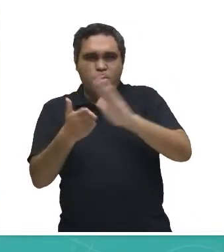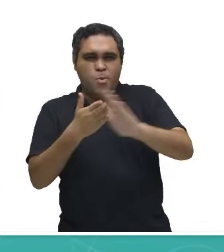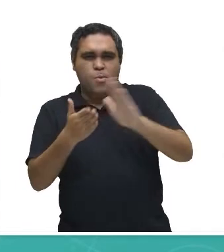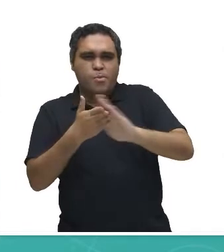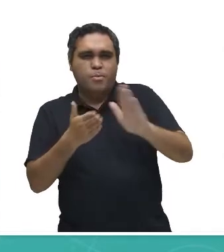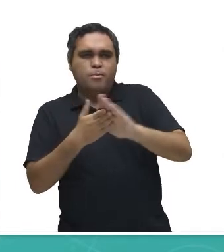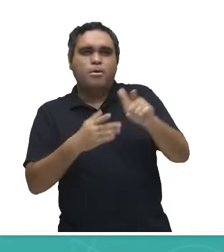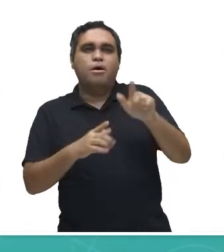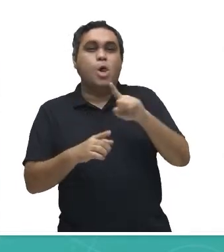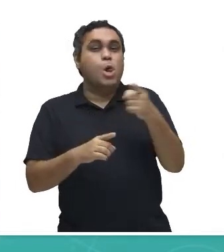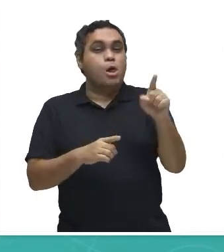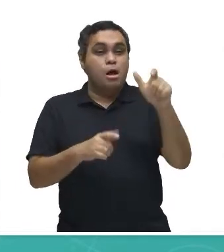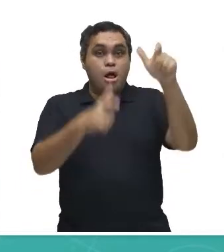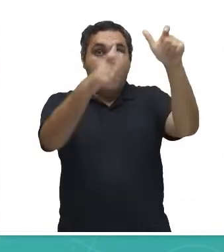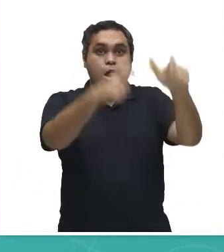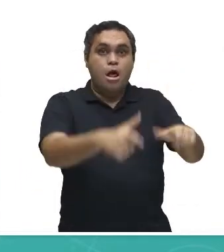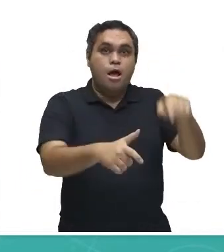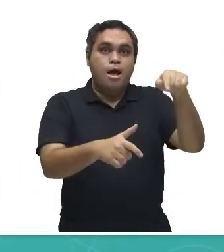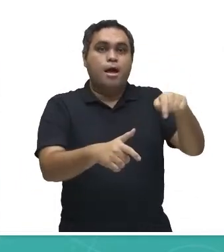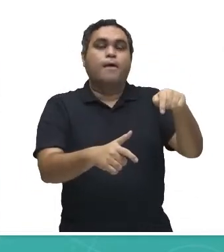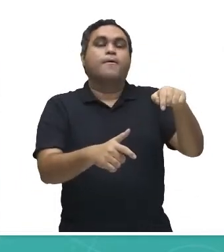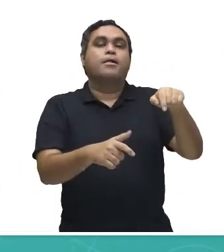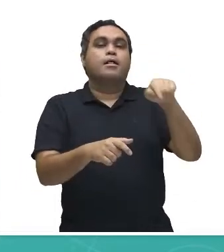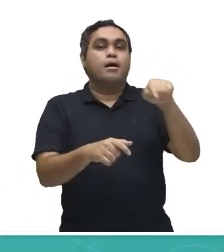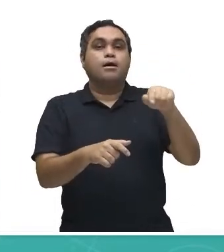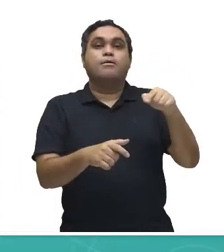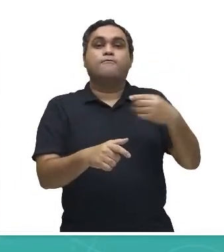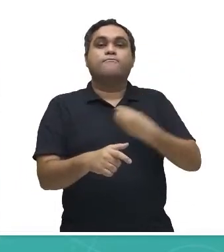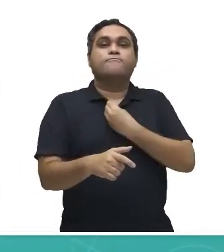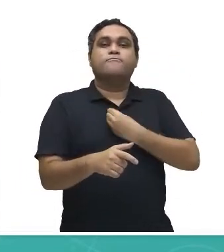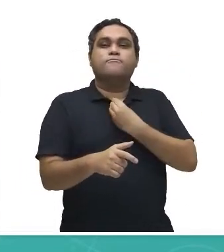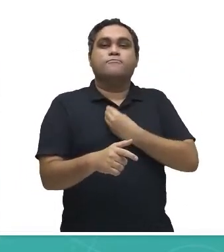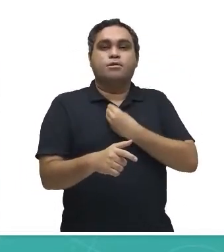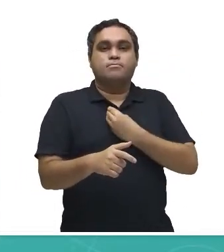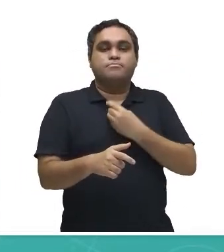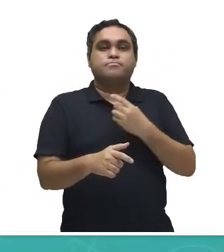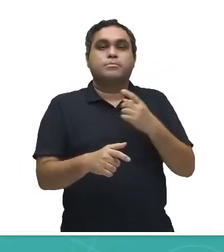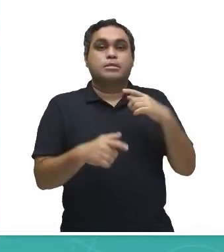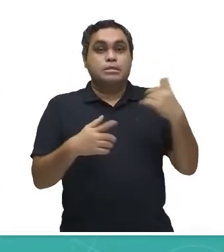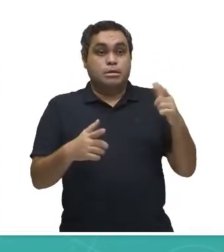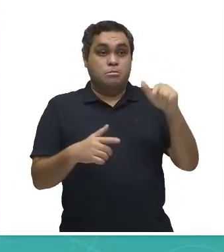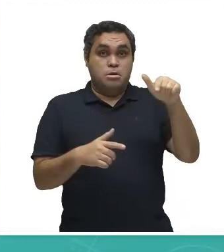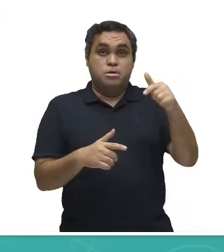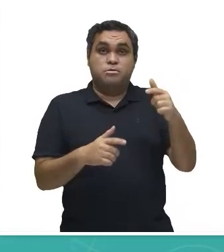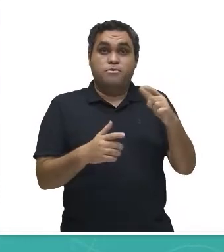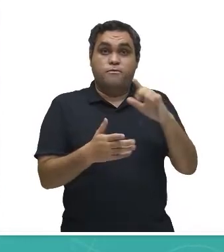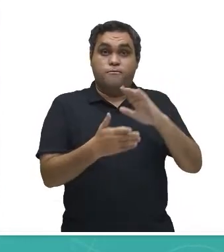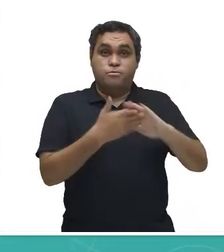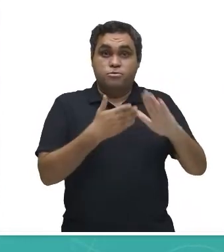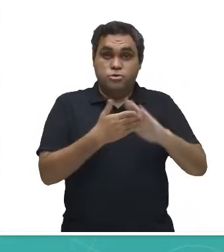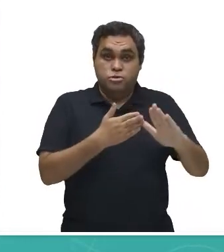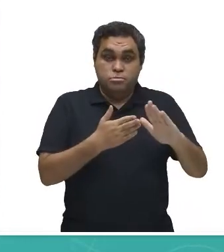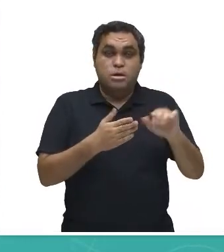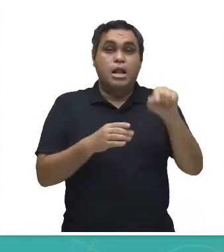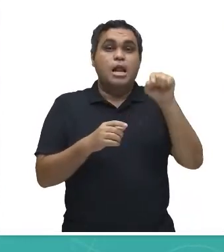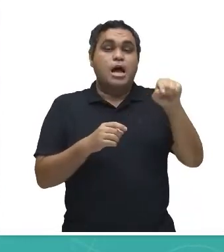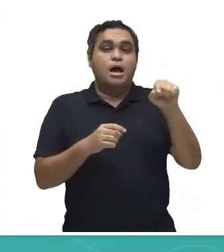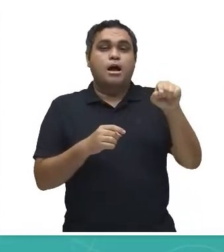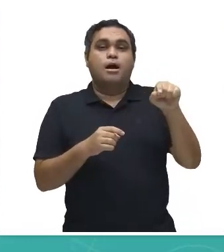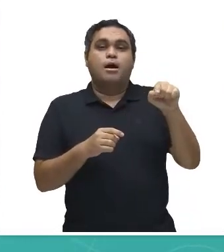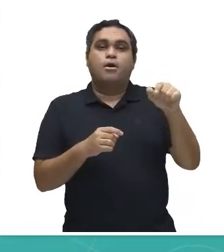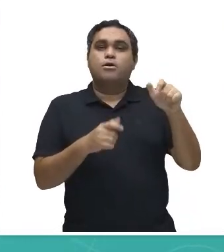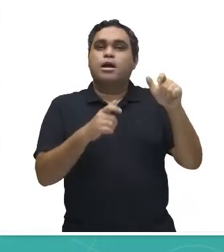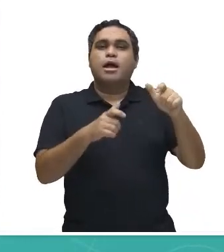que vocês lembrem também que essas pessoas elas eram perseguidas, porque o quilombo era um local que dizia o quê? Era um local